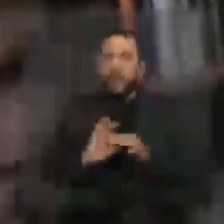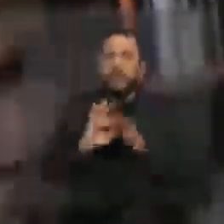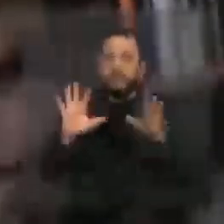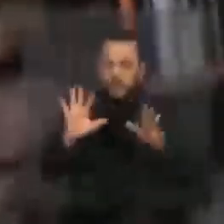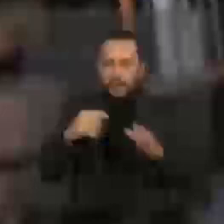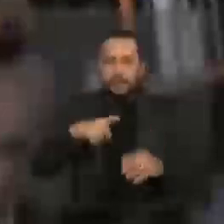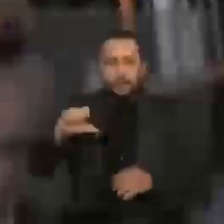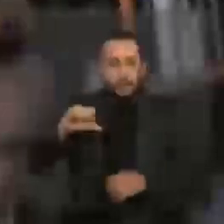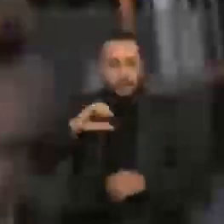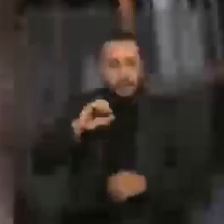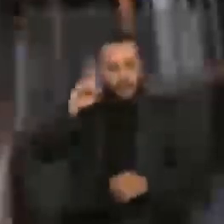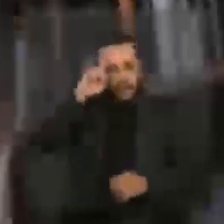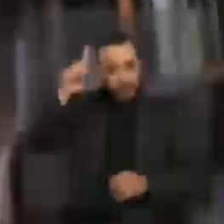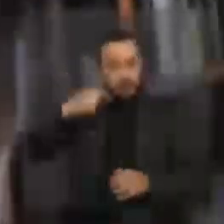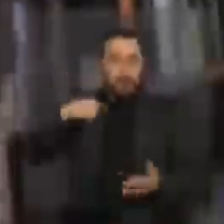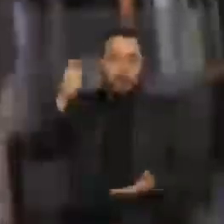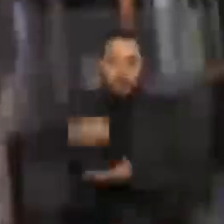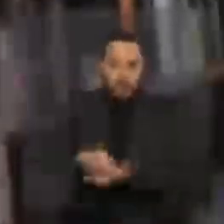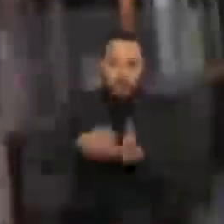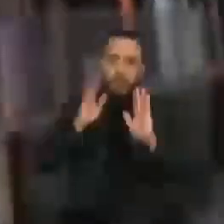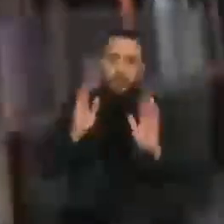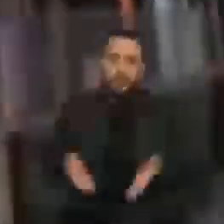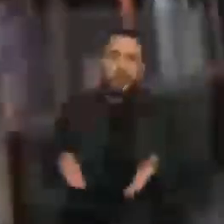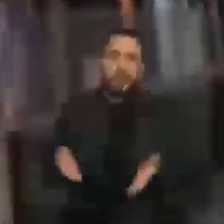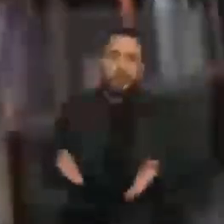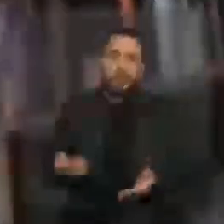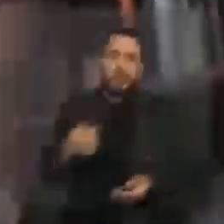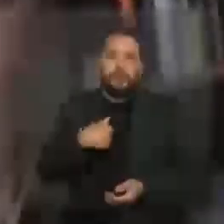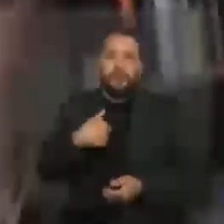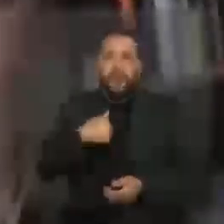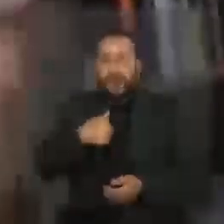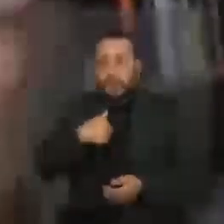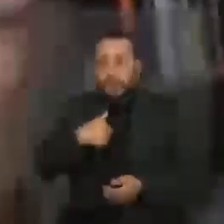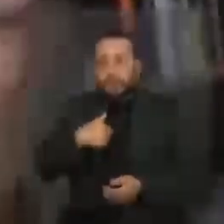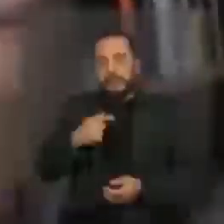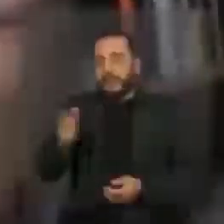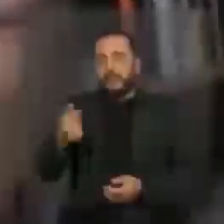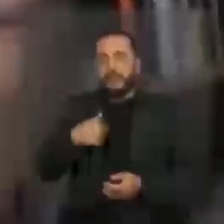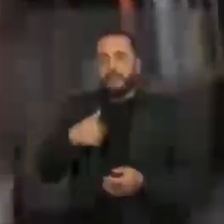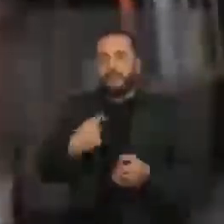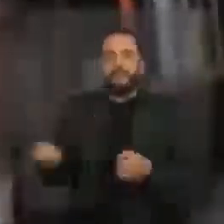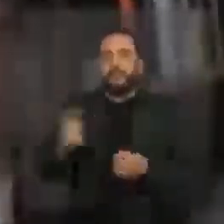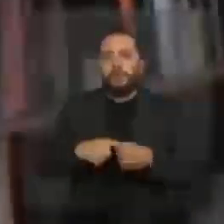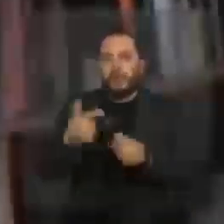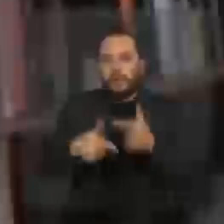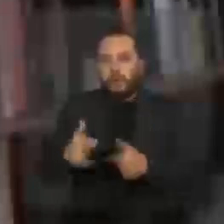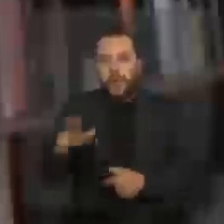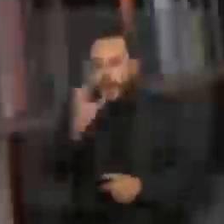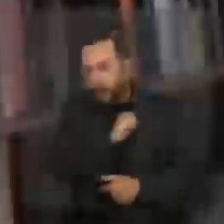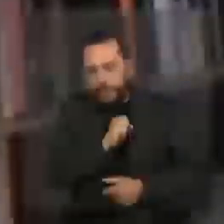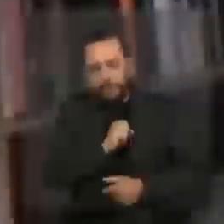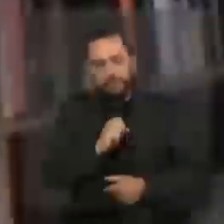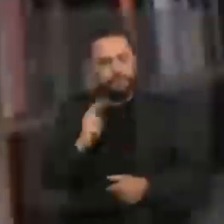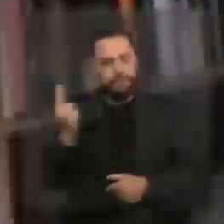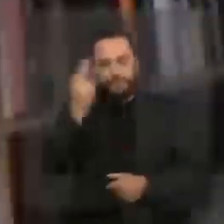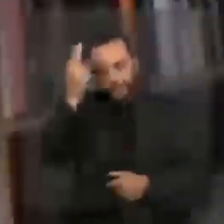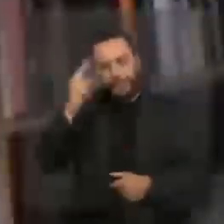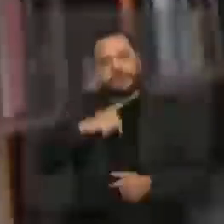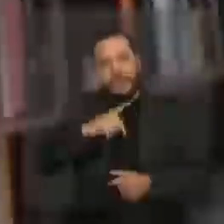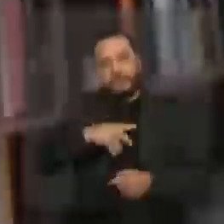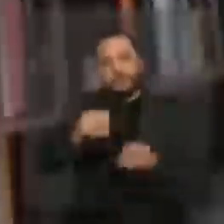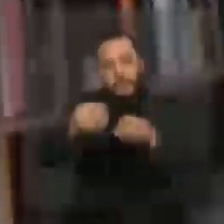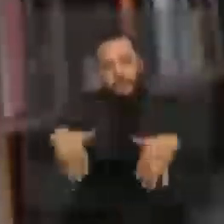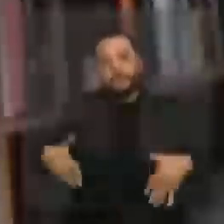por 90 dias, pagou, e ele não vai retomar as atividades dele, então, de alguma forma, ele tem que